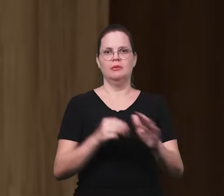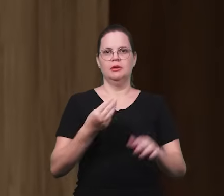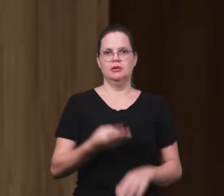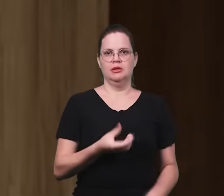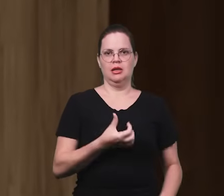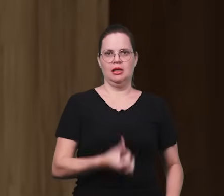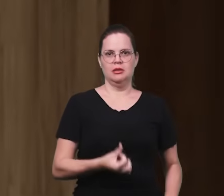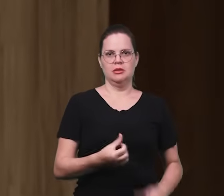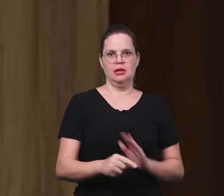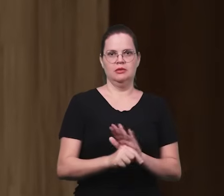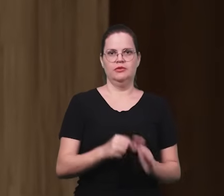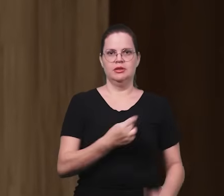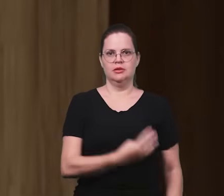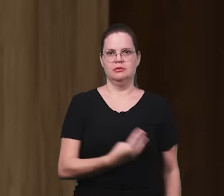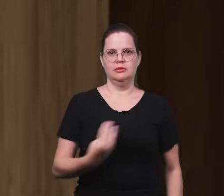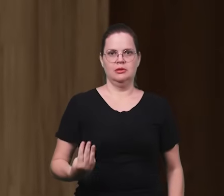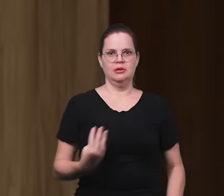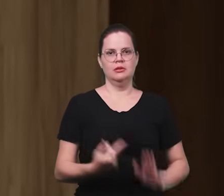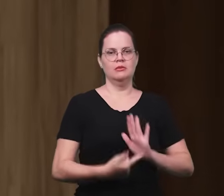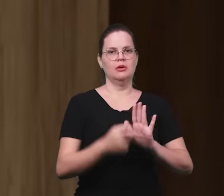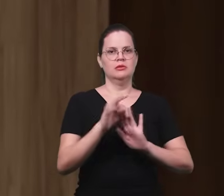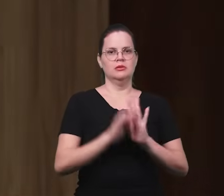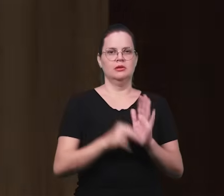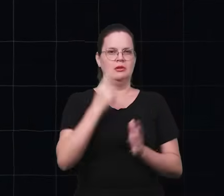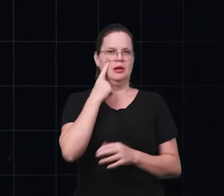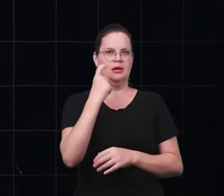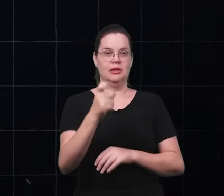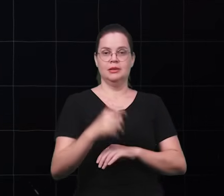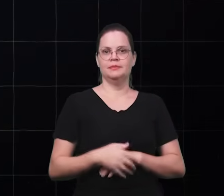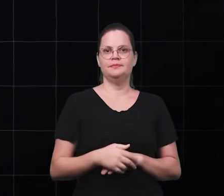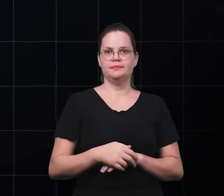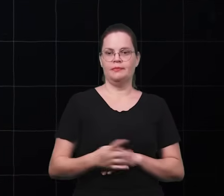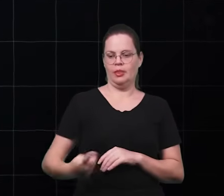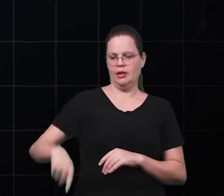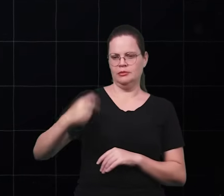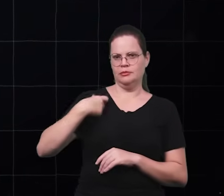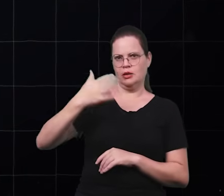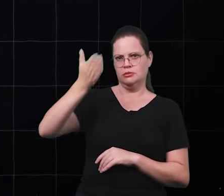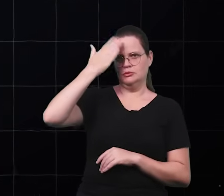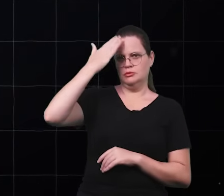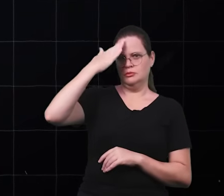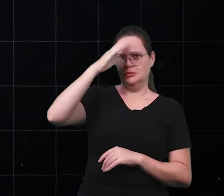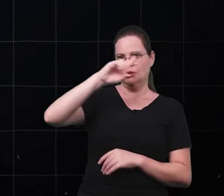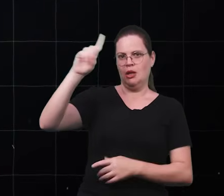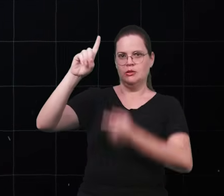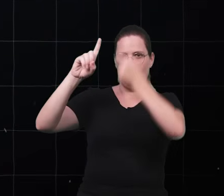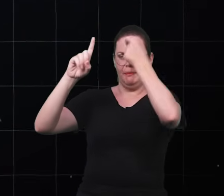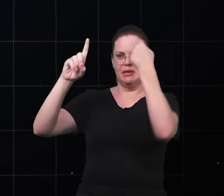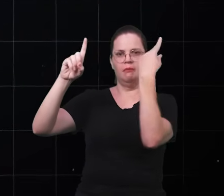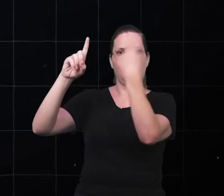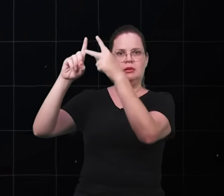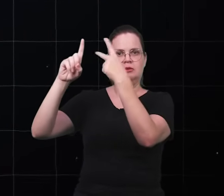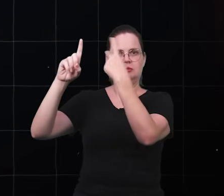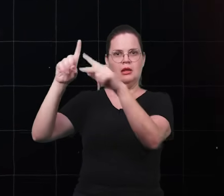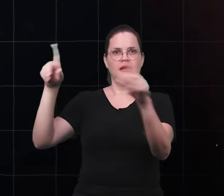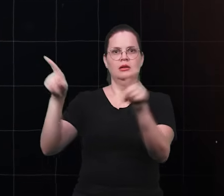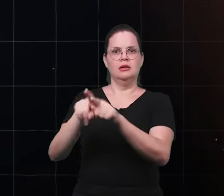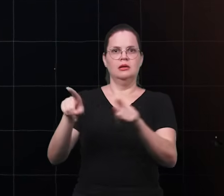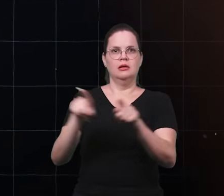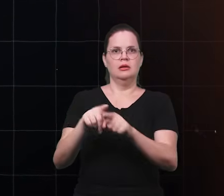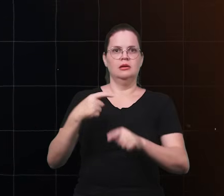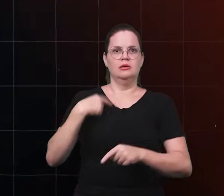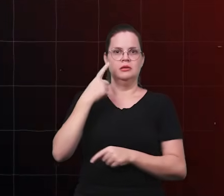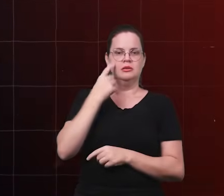também tem um versículo muito interessante, diz assim: o que nos dá a entender o seu pensamento, como também aos